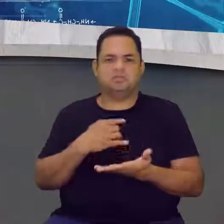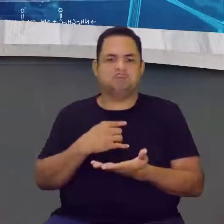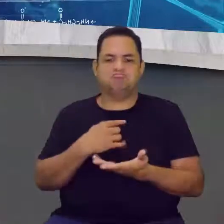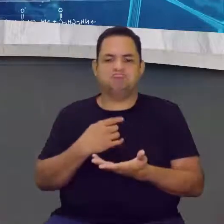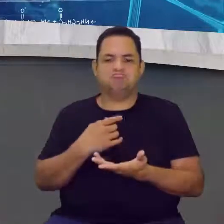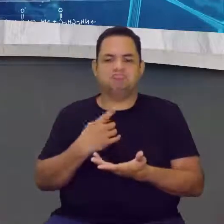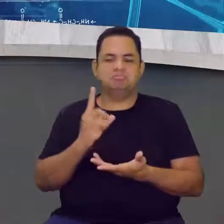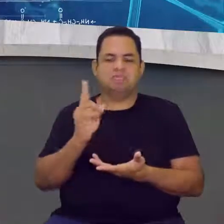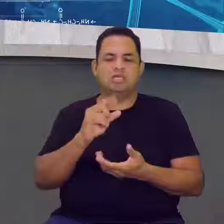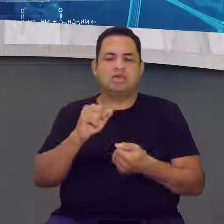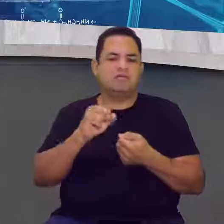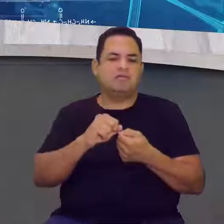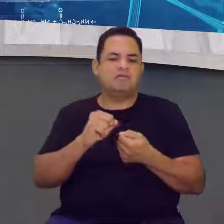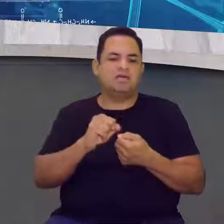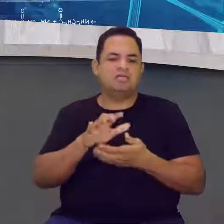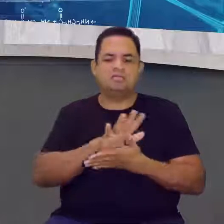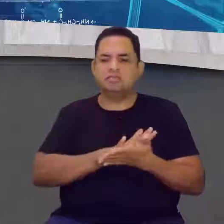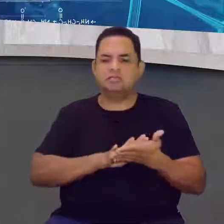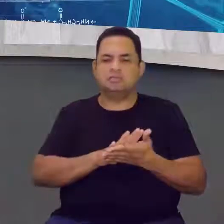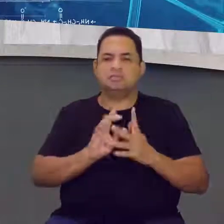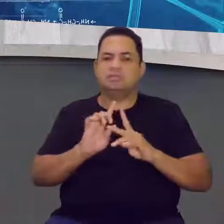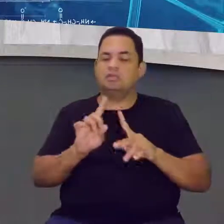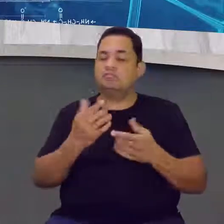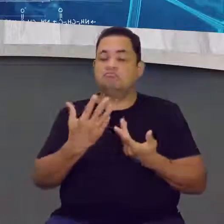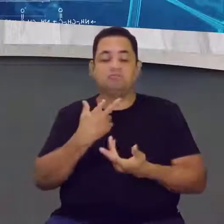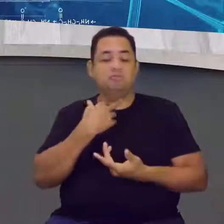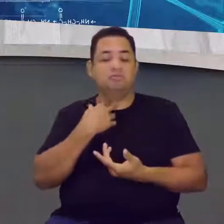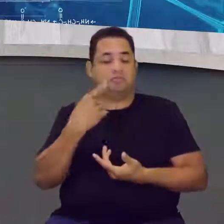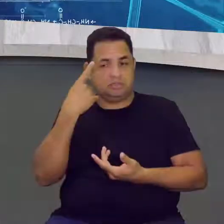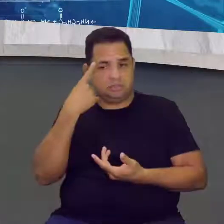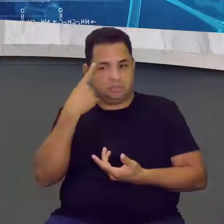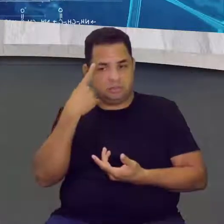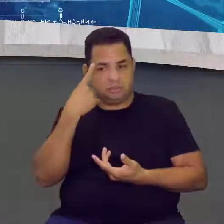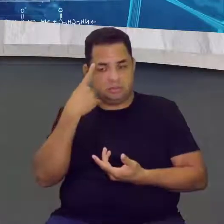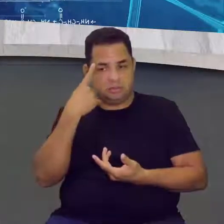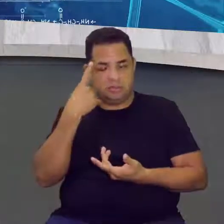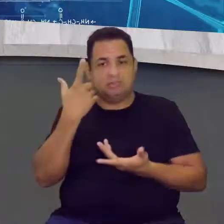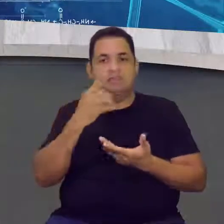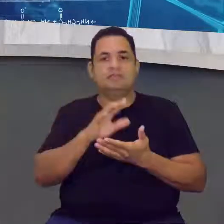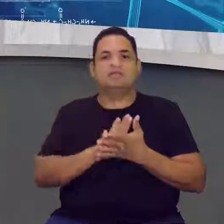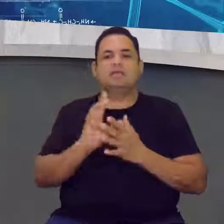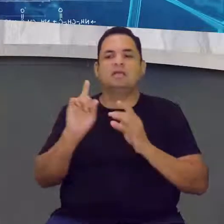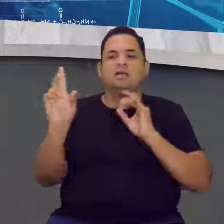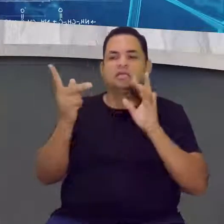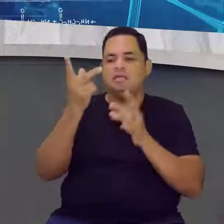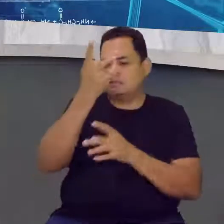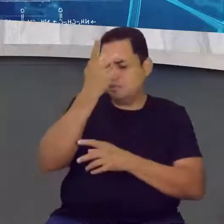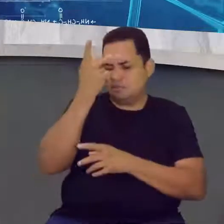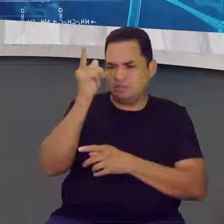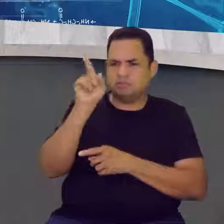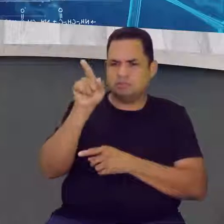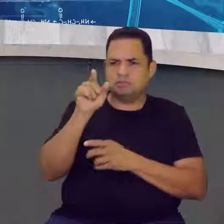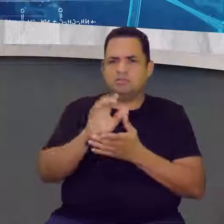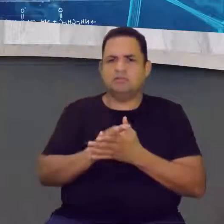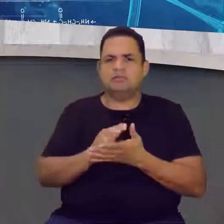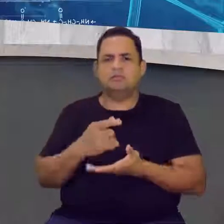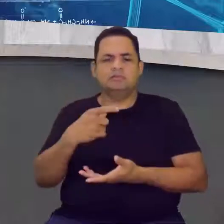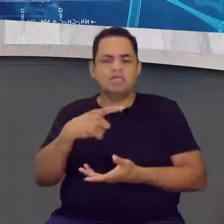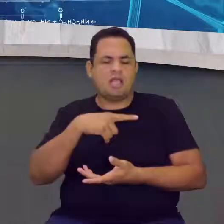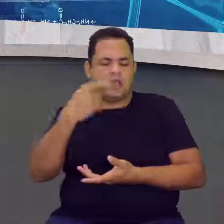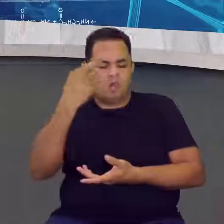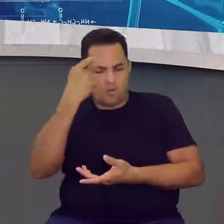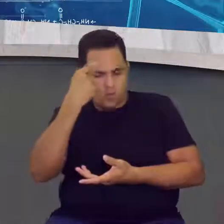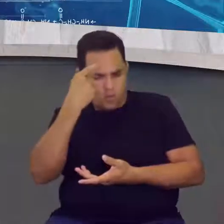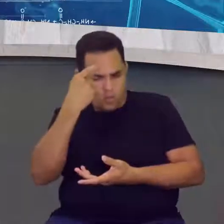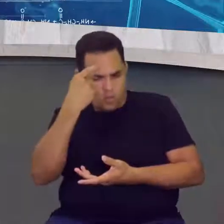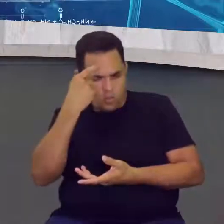andorinha pensar dessa maneira, realmente a gente não vai fazer nada. Porém, se cada um de vocês se conscientizar e